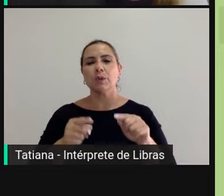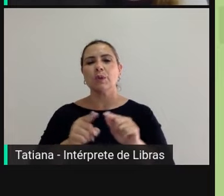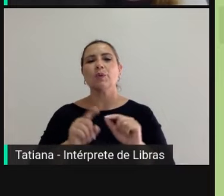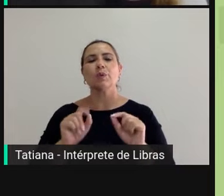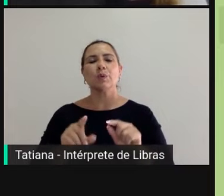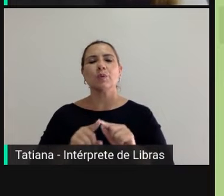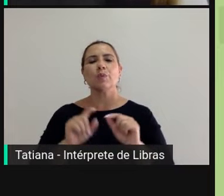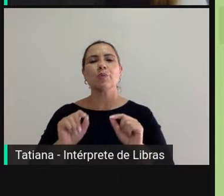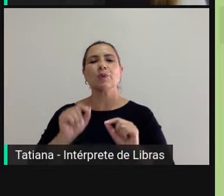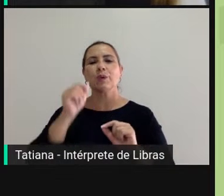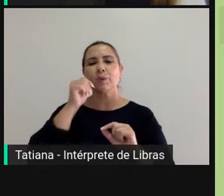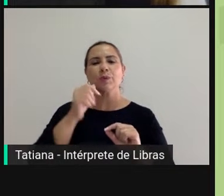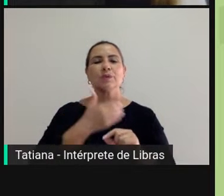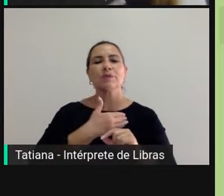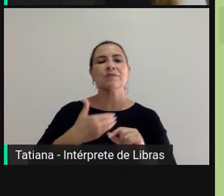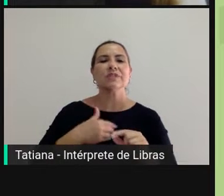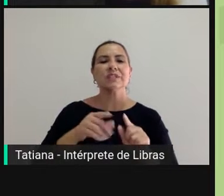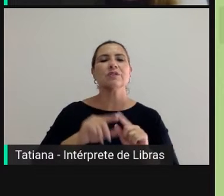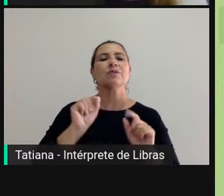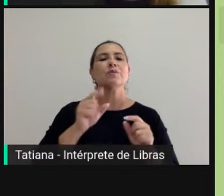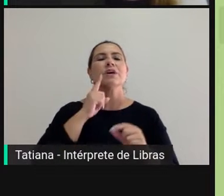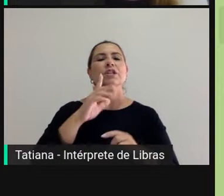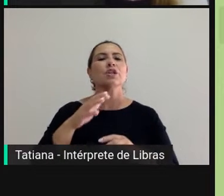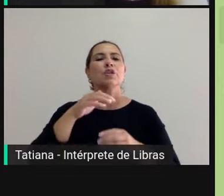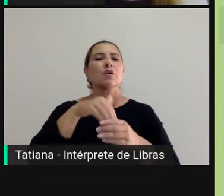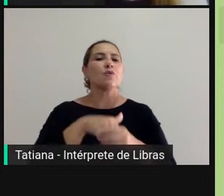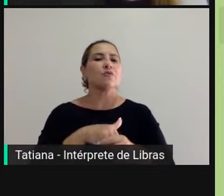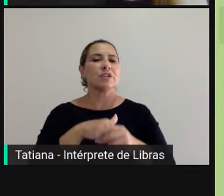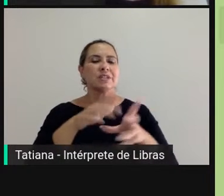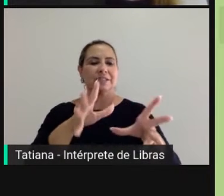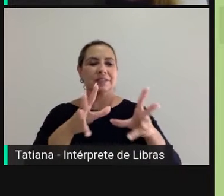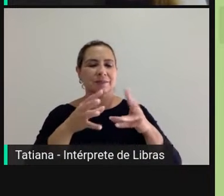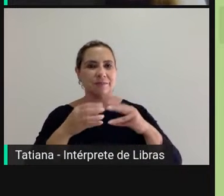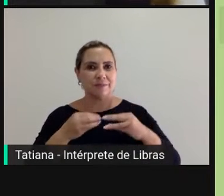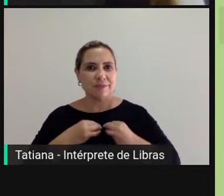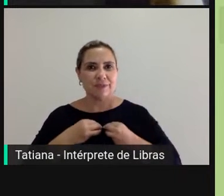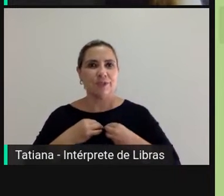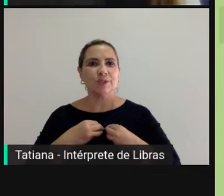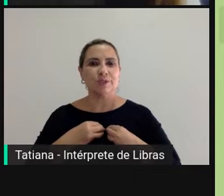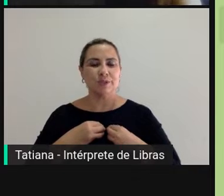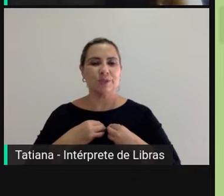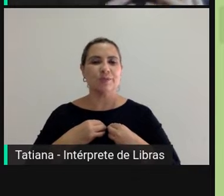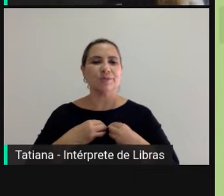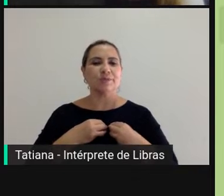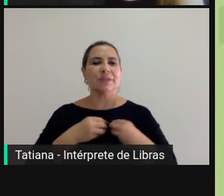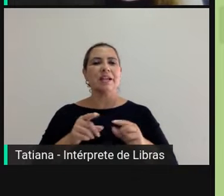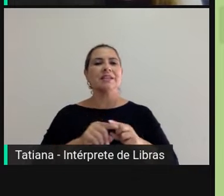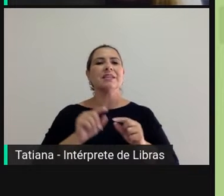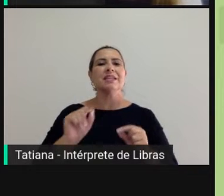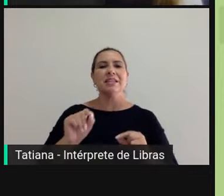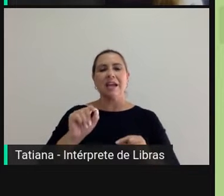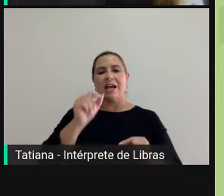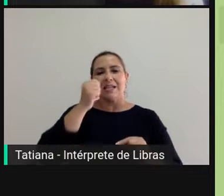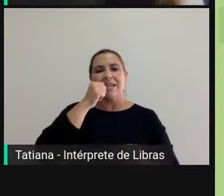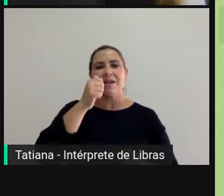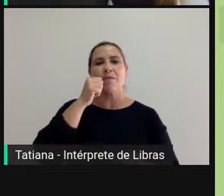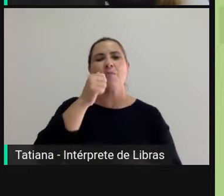parlamentares mulheres, elas evocam para si a todo tempo o título, né, de